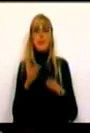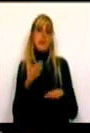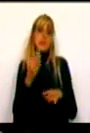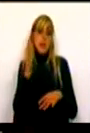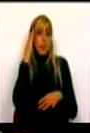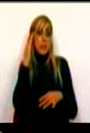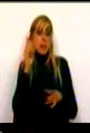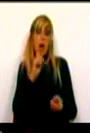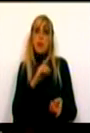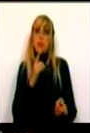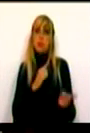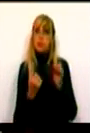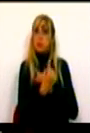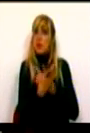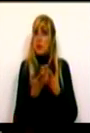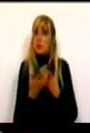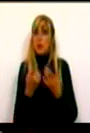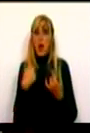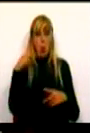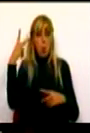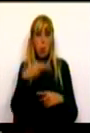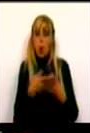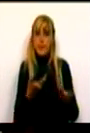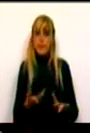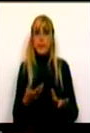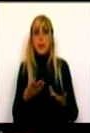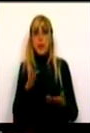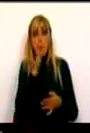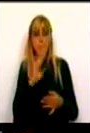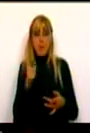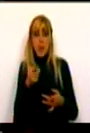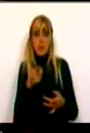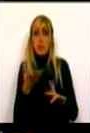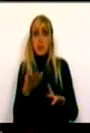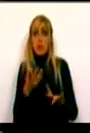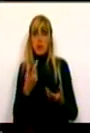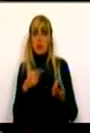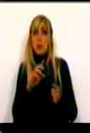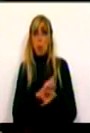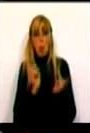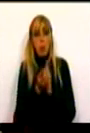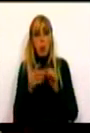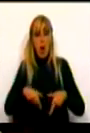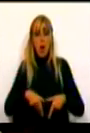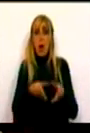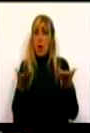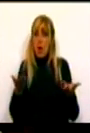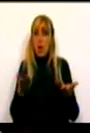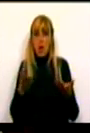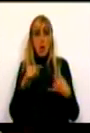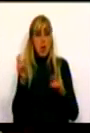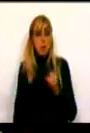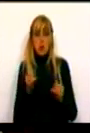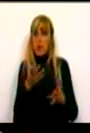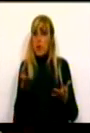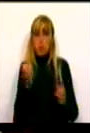pupia 11 uma com um corte na impossibilidade prática de transitarem sentidos é impossível porque não